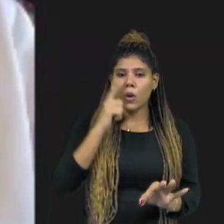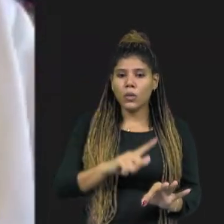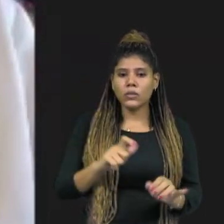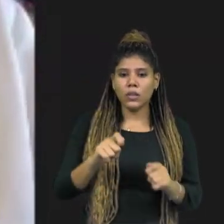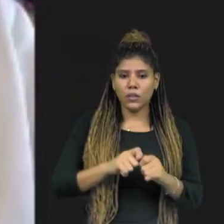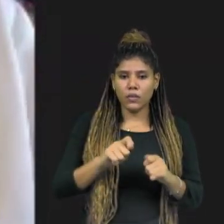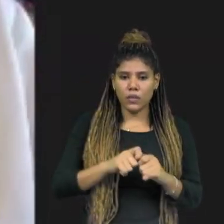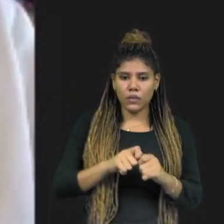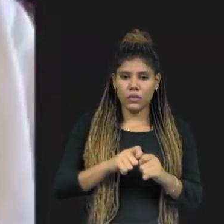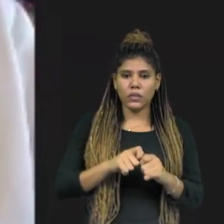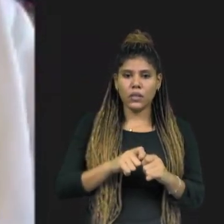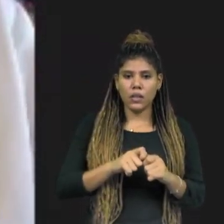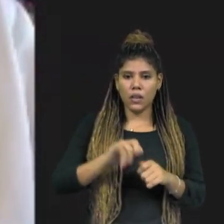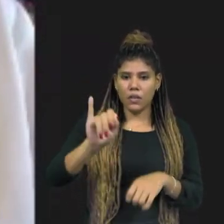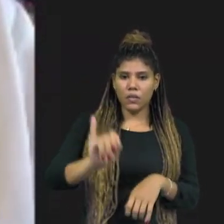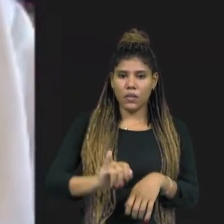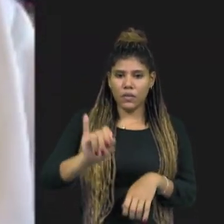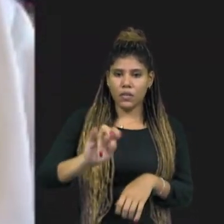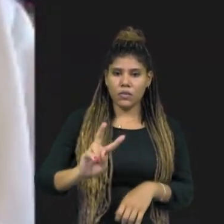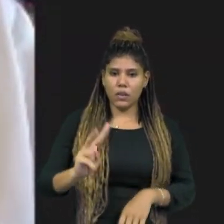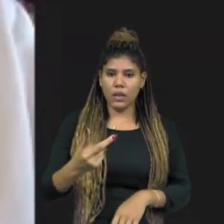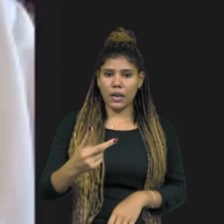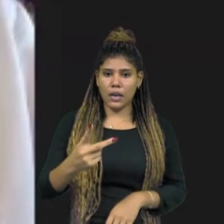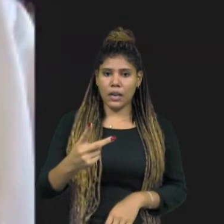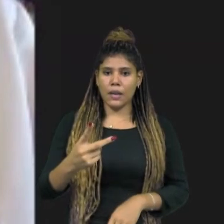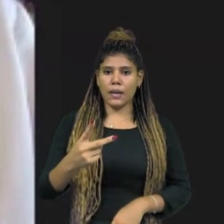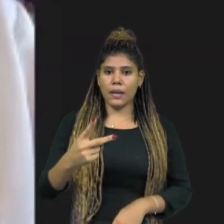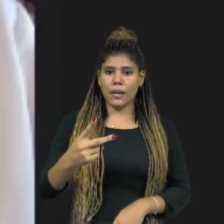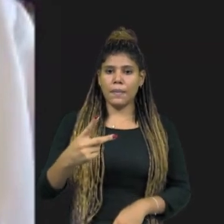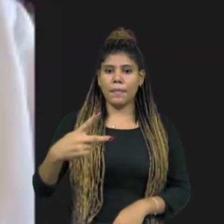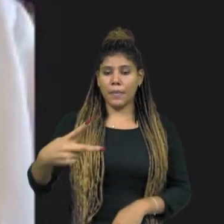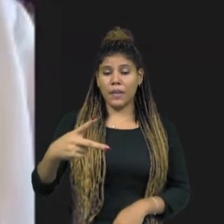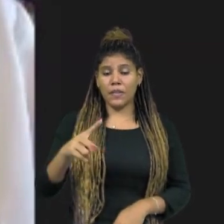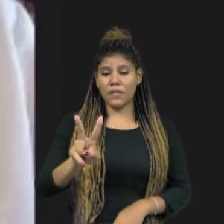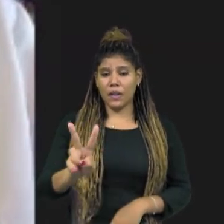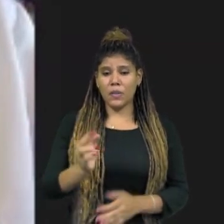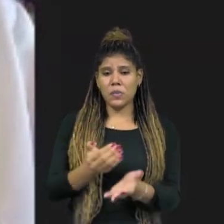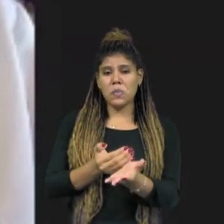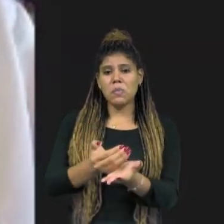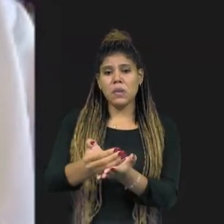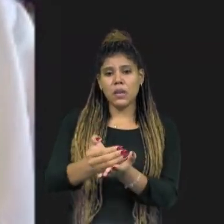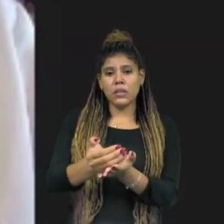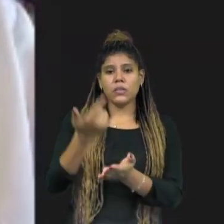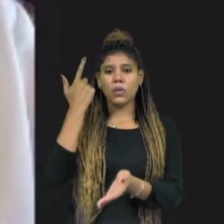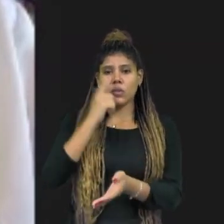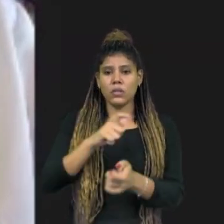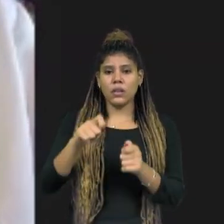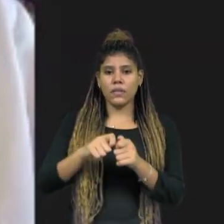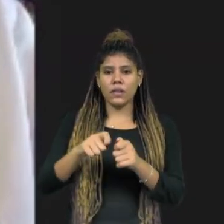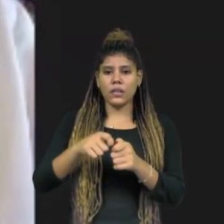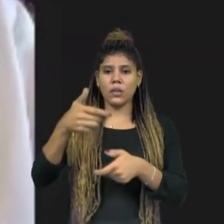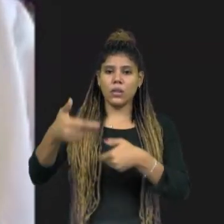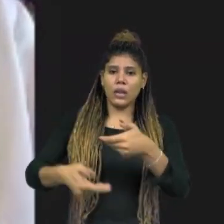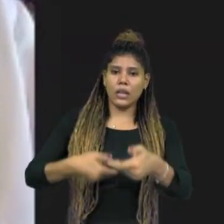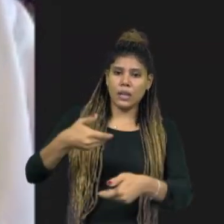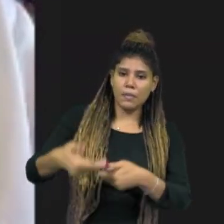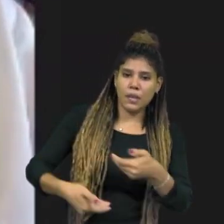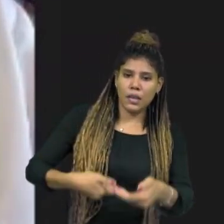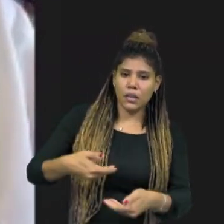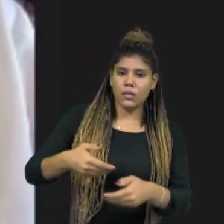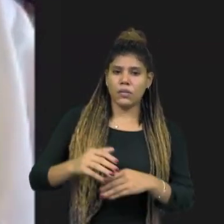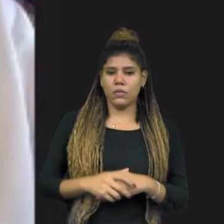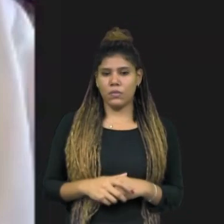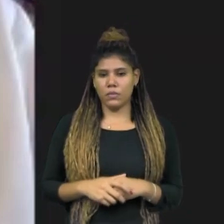dessa infecção pelo HPV numa fase inicial, muitas vezes consegue fazer o tratamento e o acompanhamento. Em